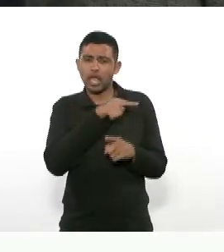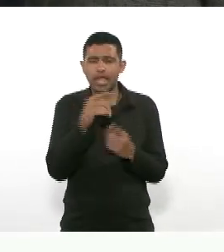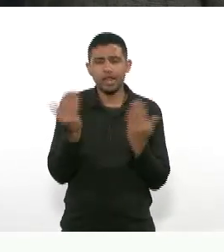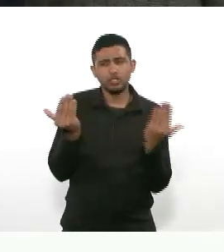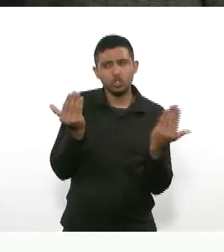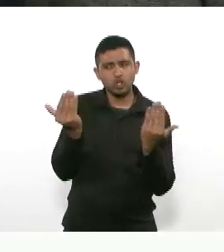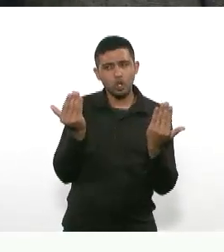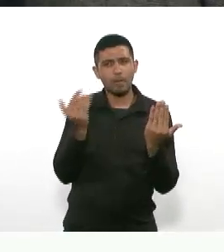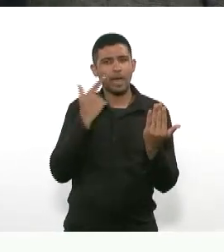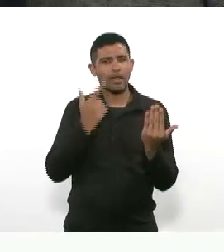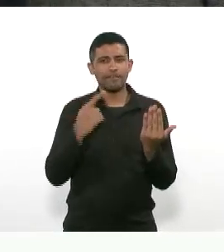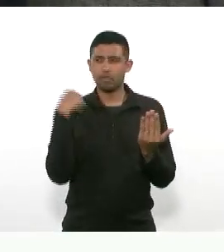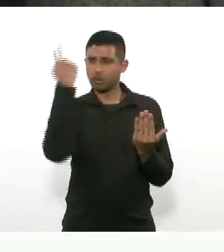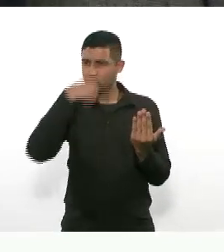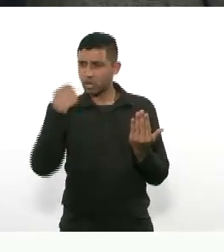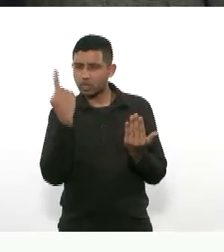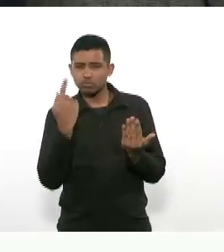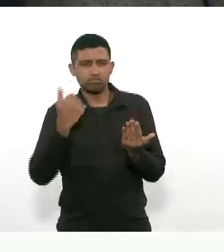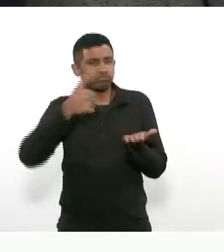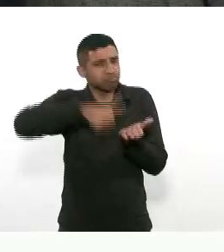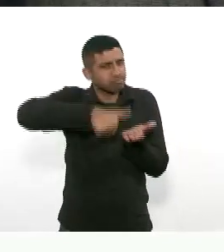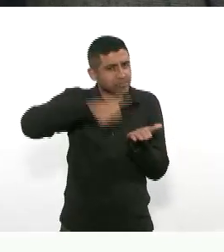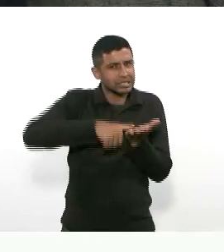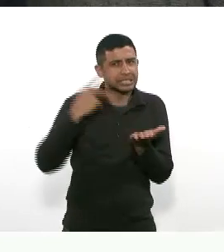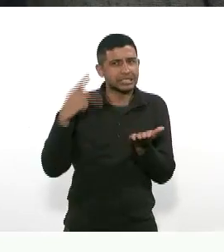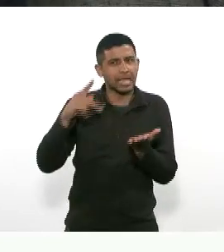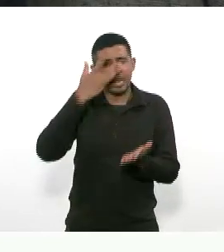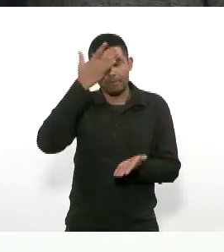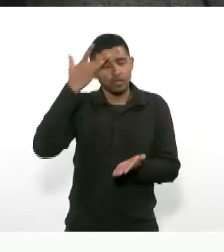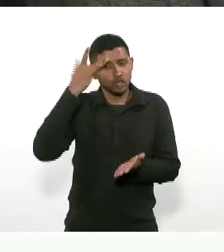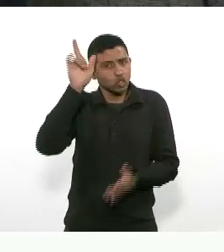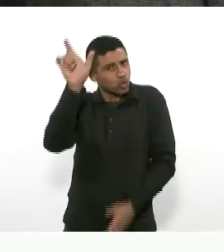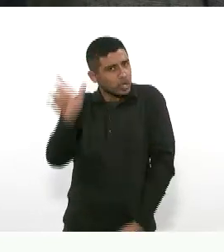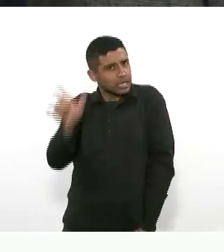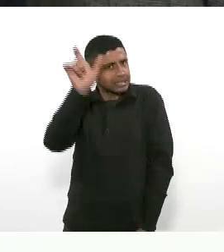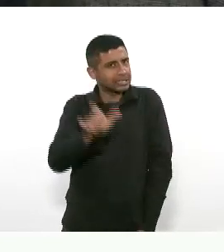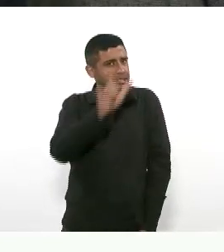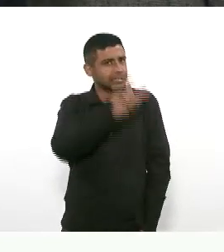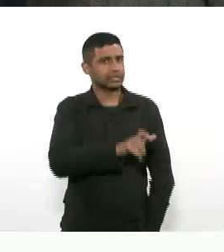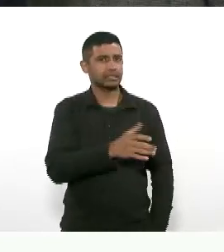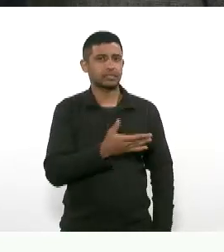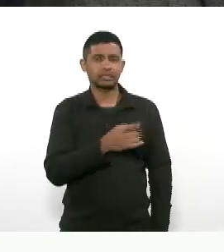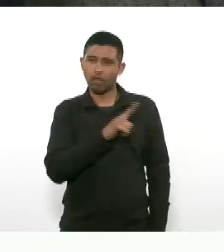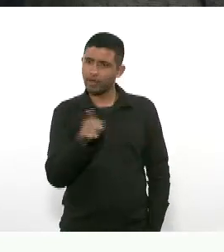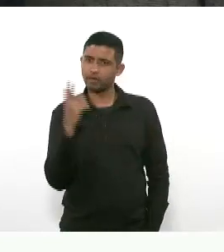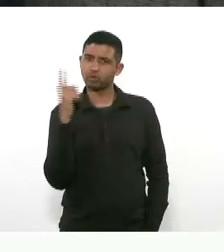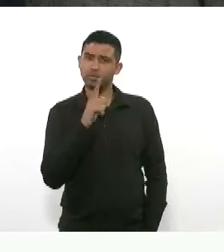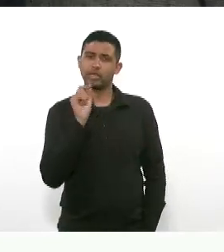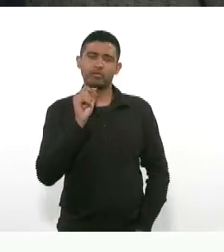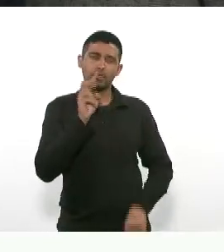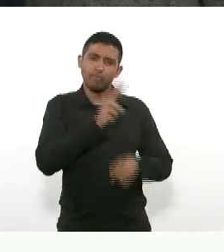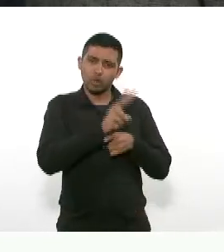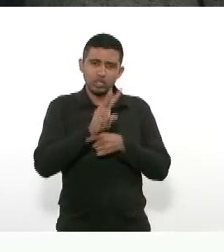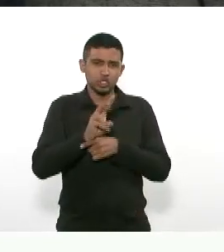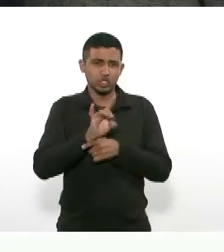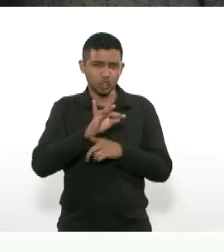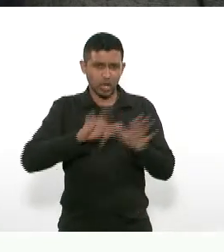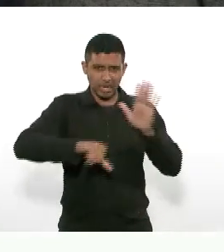a biografia com a biometria da pessoa, dando uma individualidade, e assim eles protegem não só